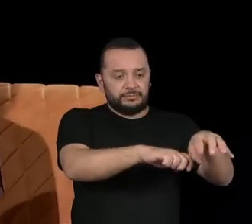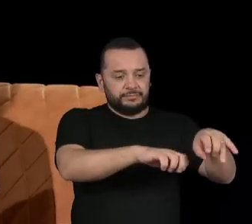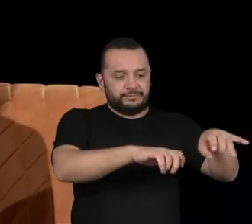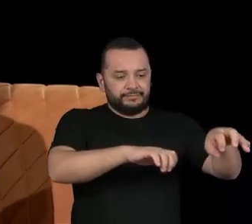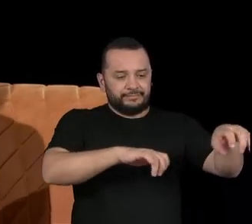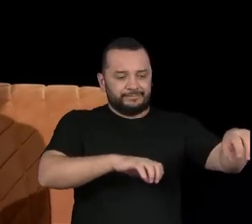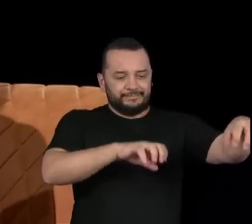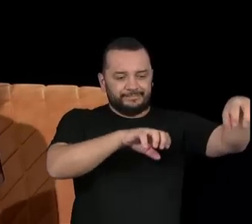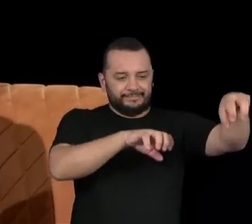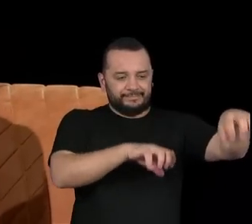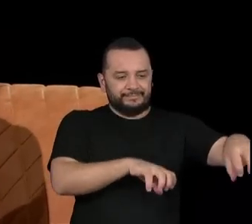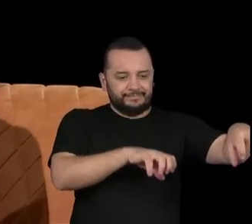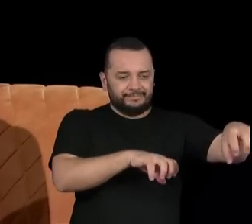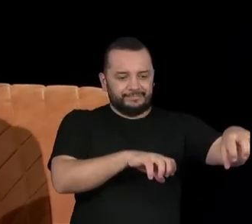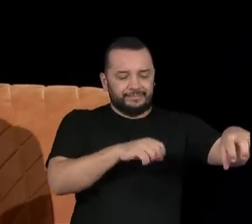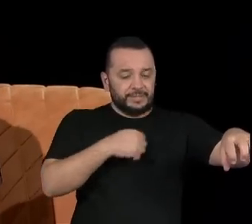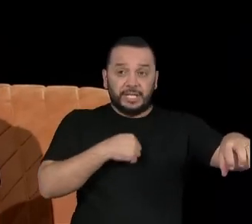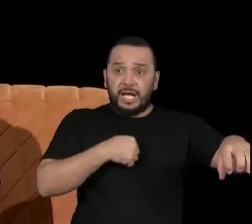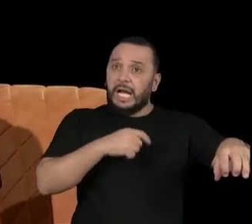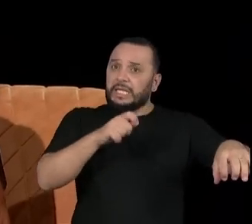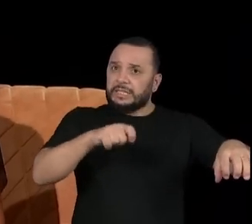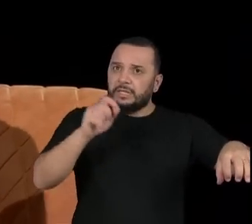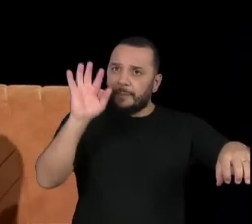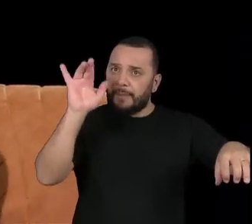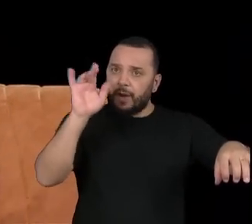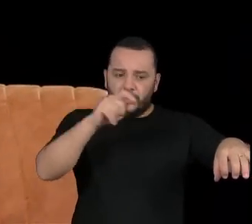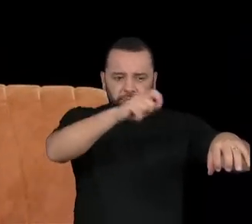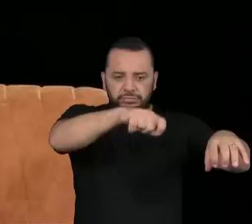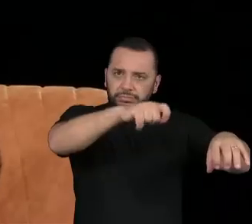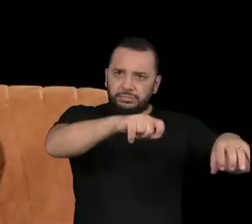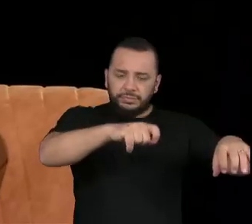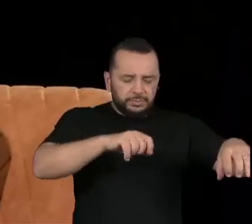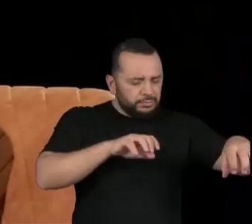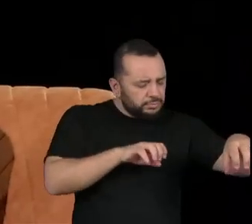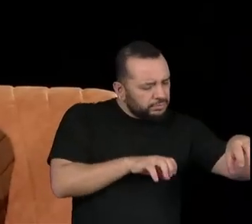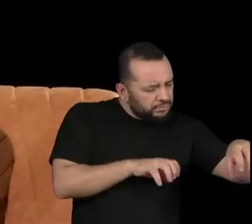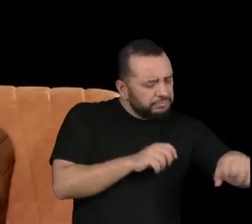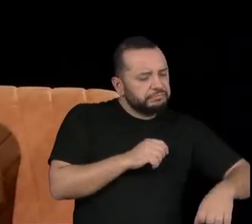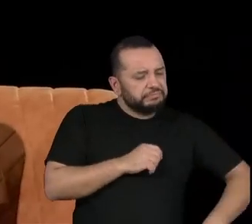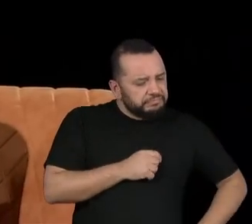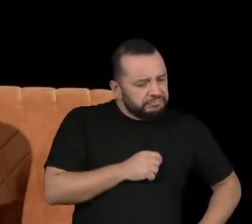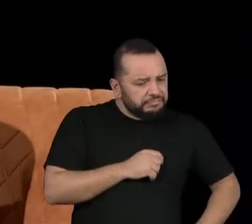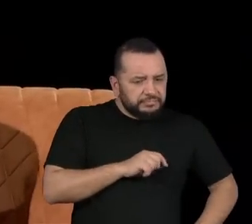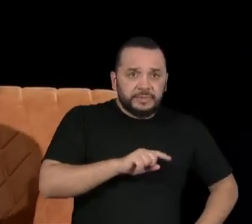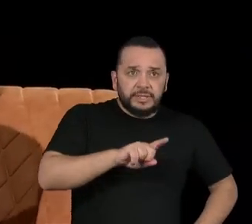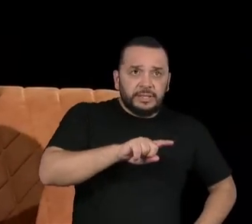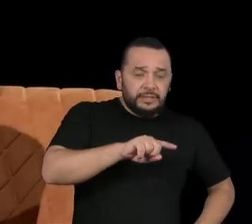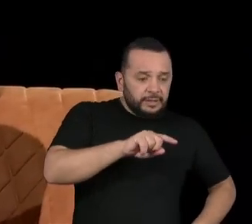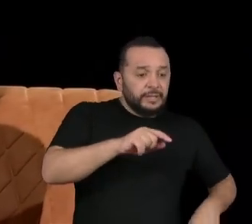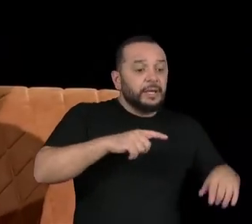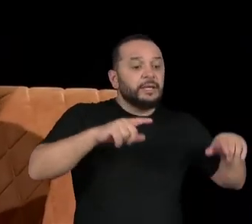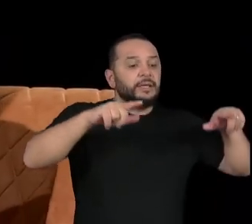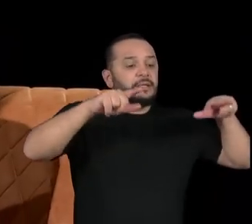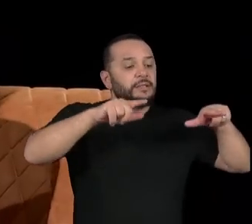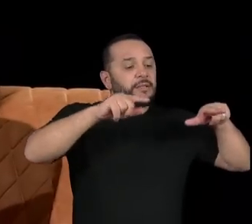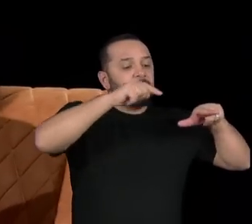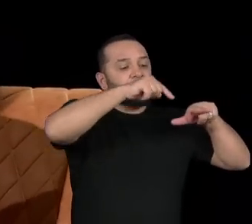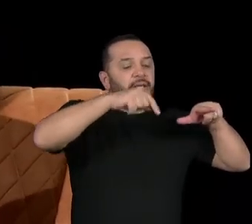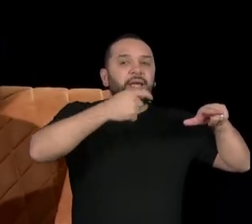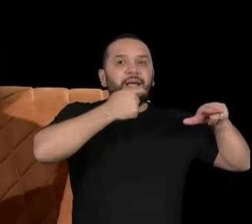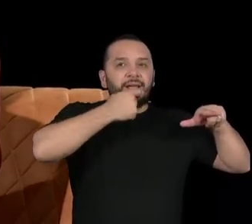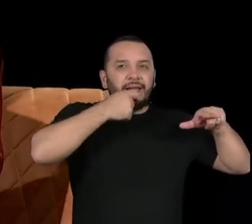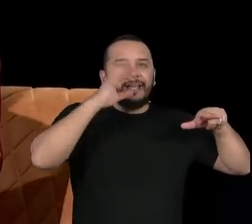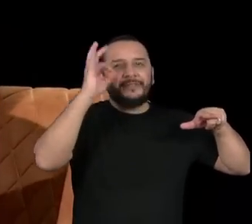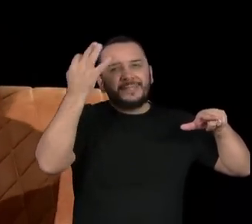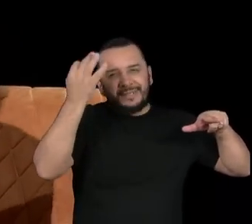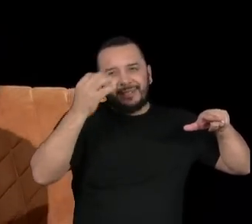escrito em sânscrito à mão, e aqui do lado, em cima, escrito em bilíngue, lá, inglês,